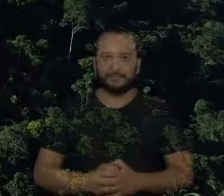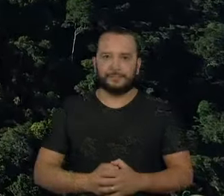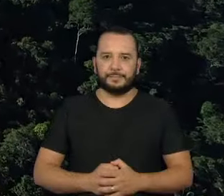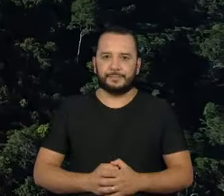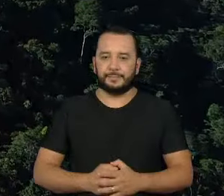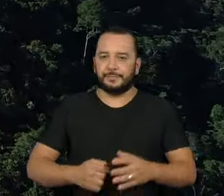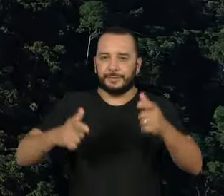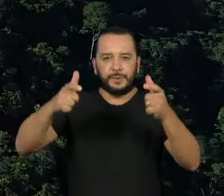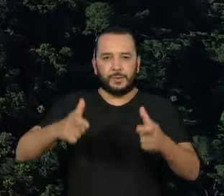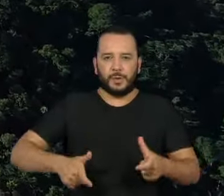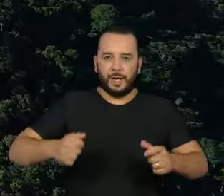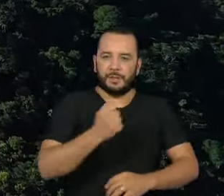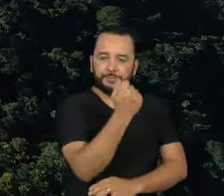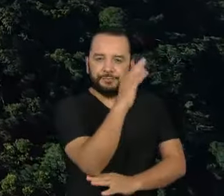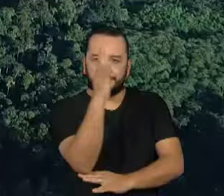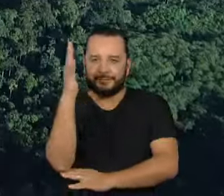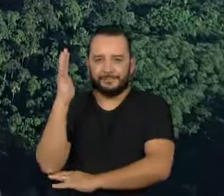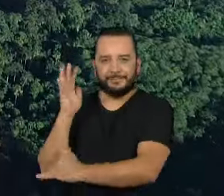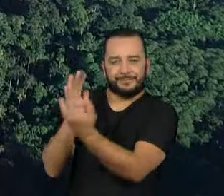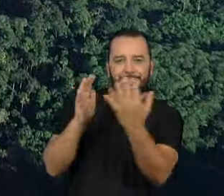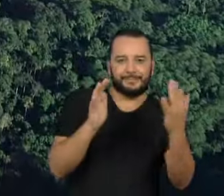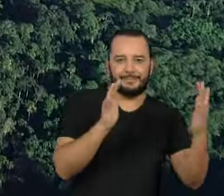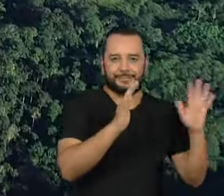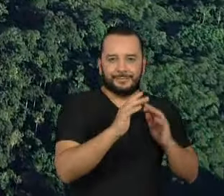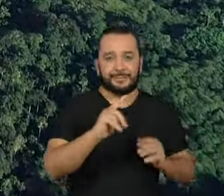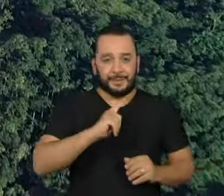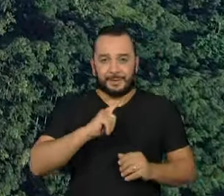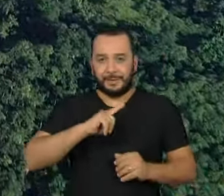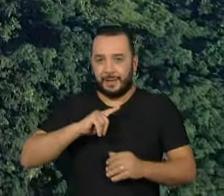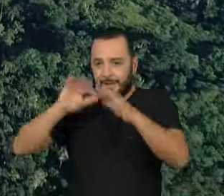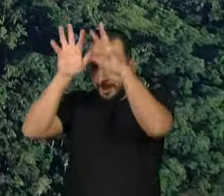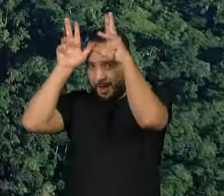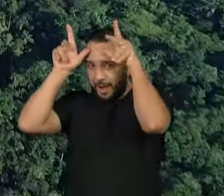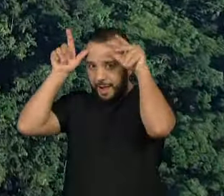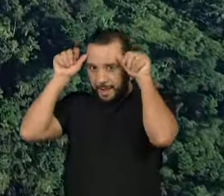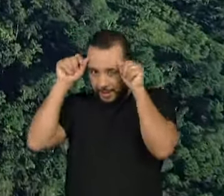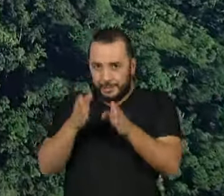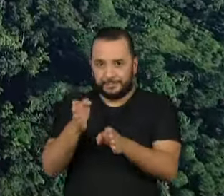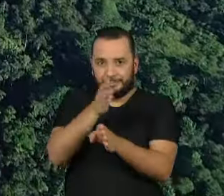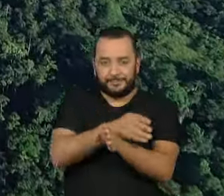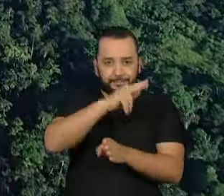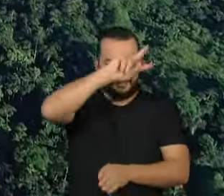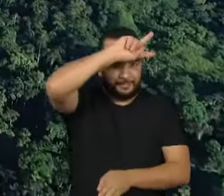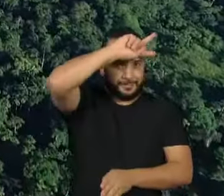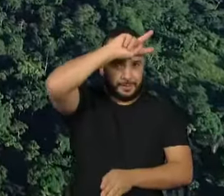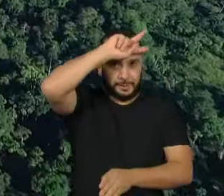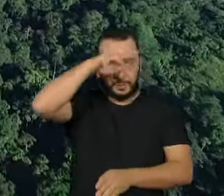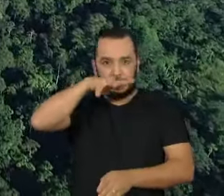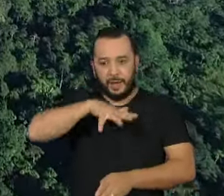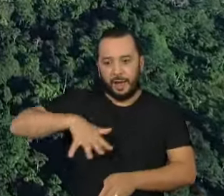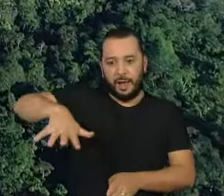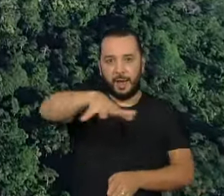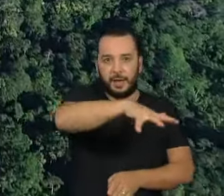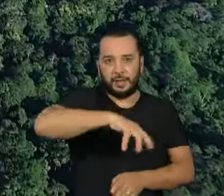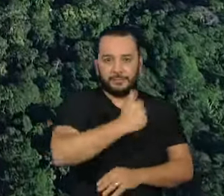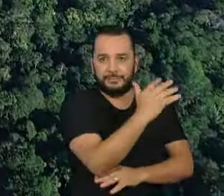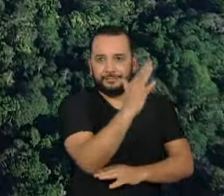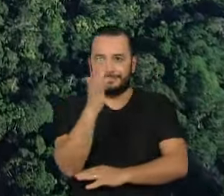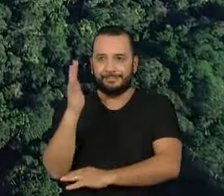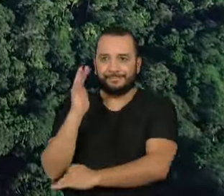só no Parque Nacional da Serra do Divisor, divisa do Acre com o Peru, e em nenhum outro lugar